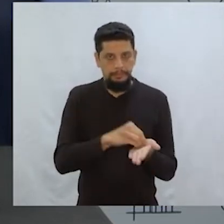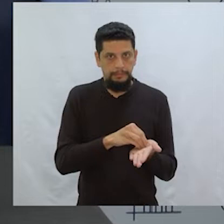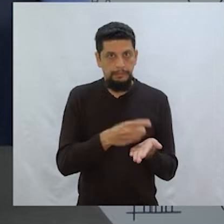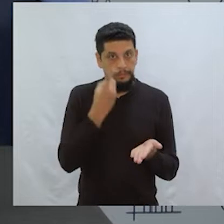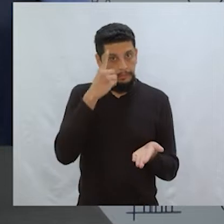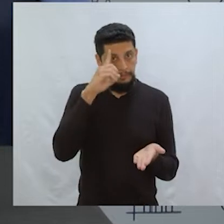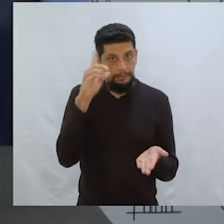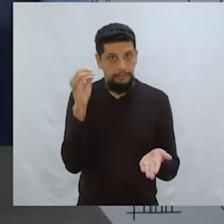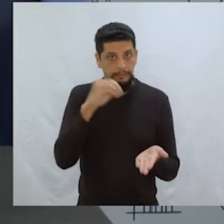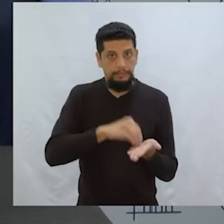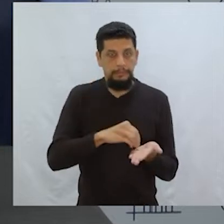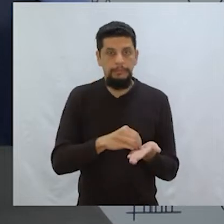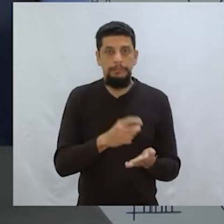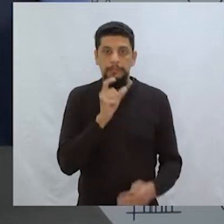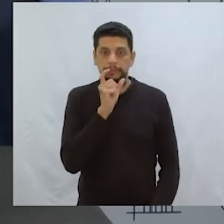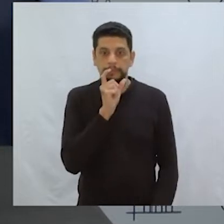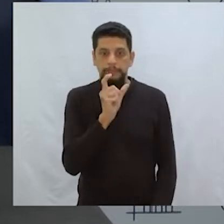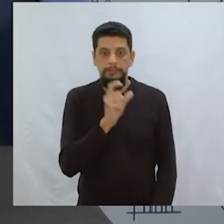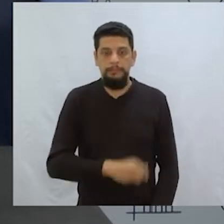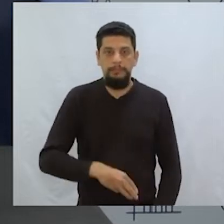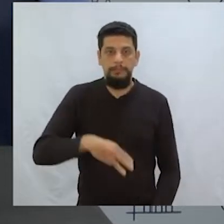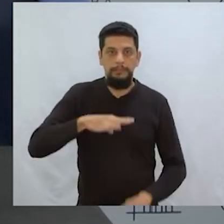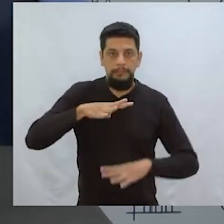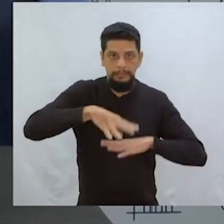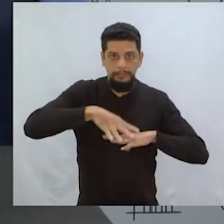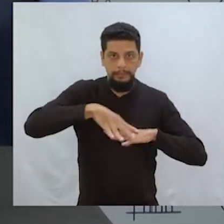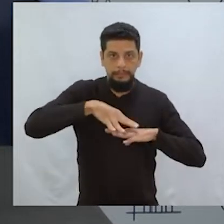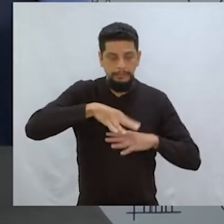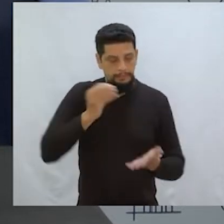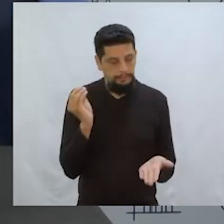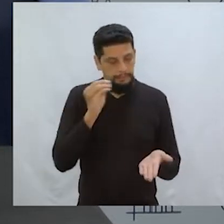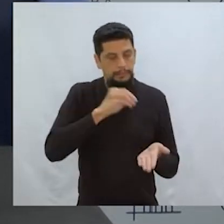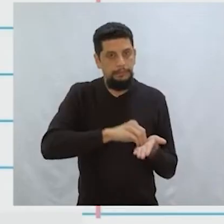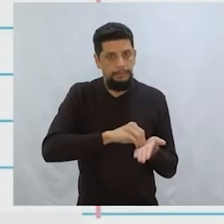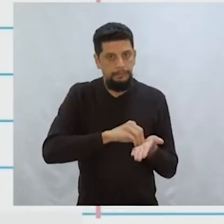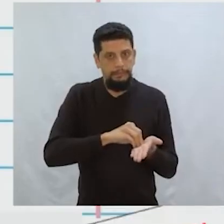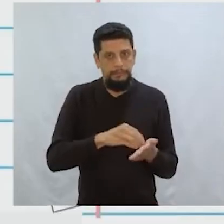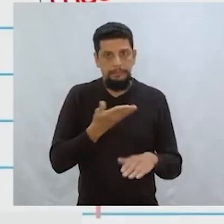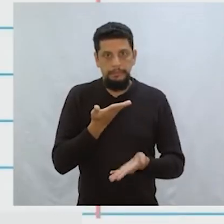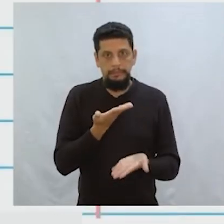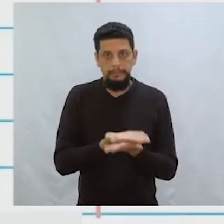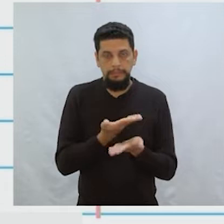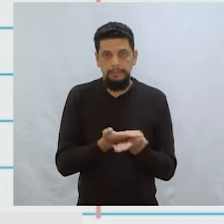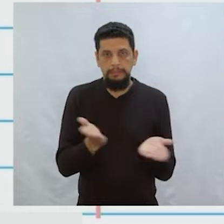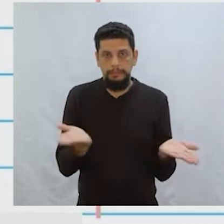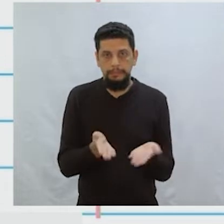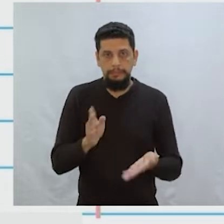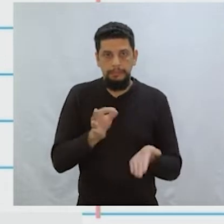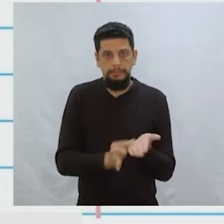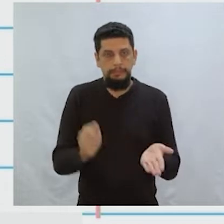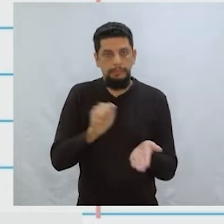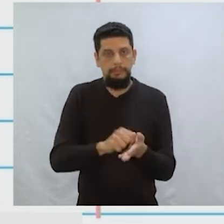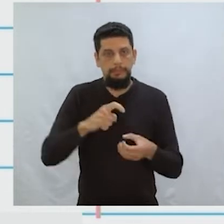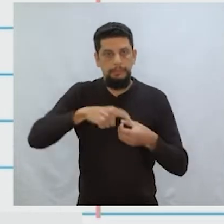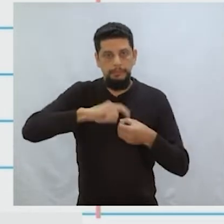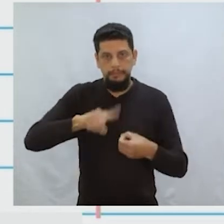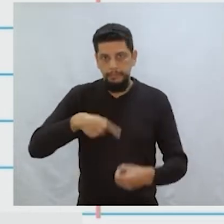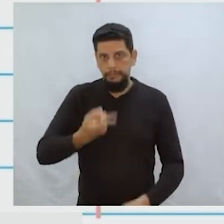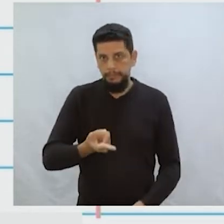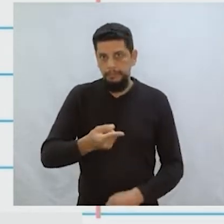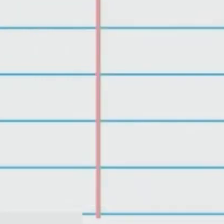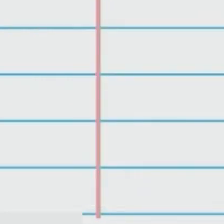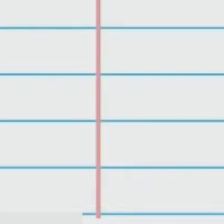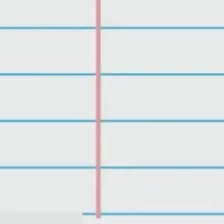né? A data e a palavra matemática, que é a nossa aula de hoje. Registre no caderno e a gente